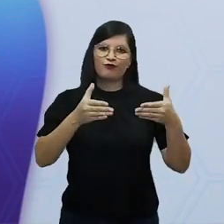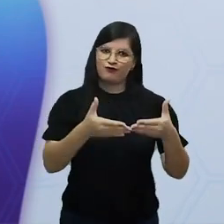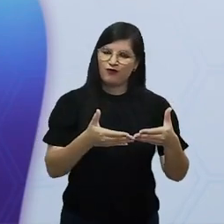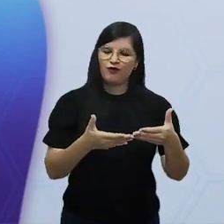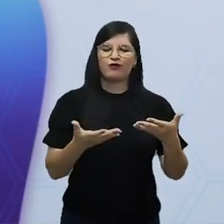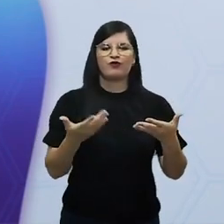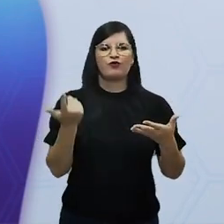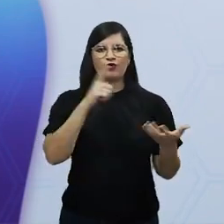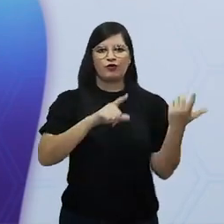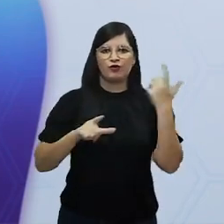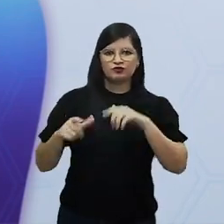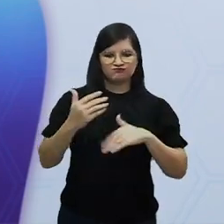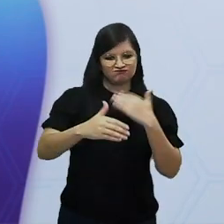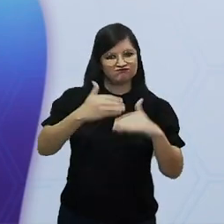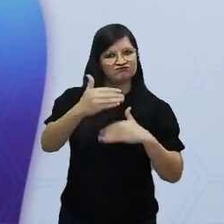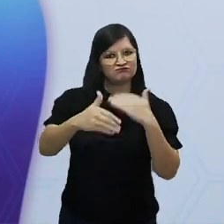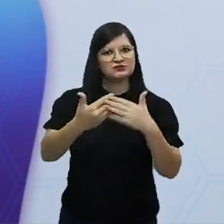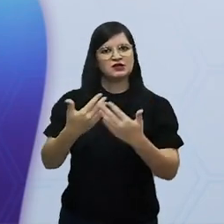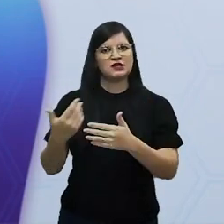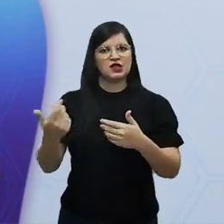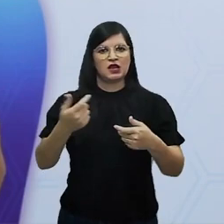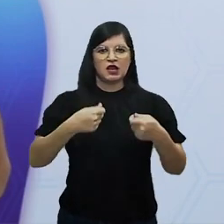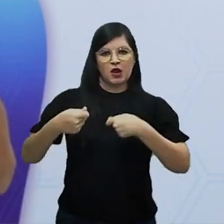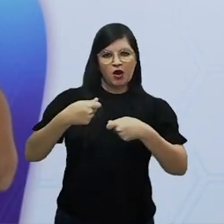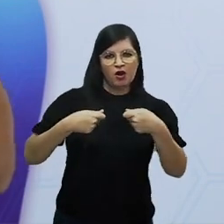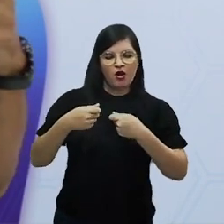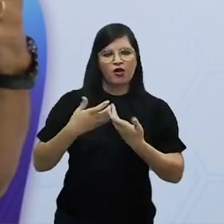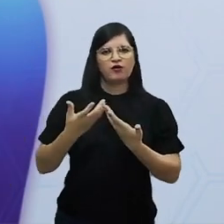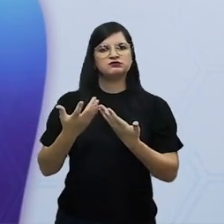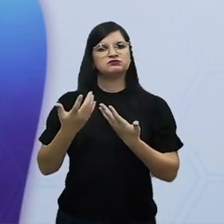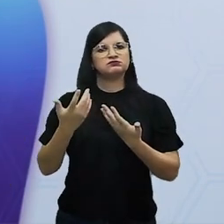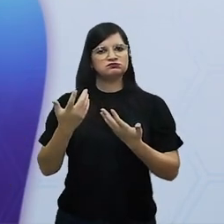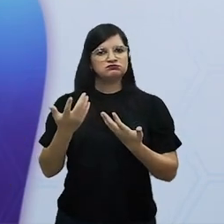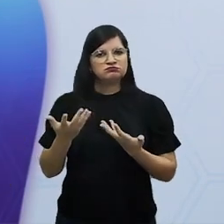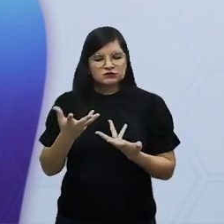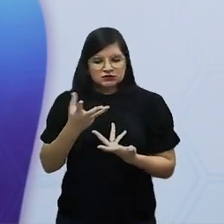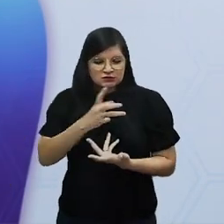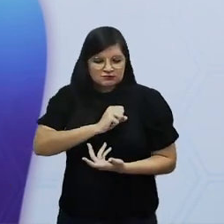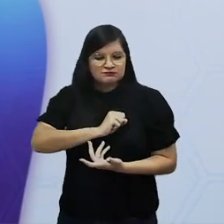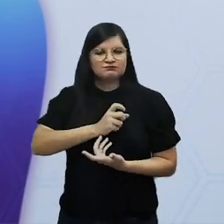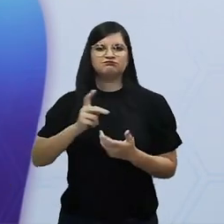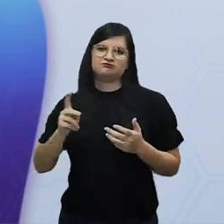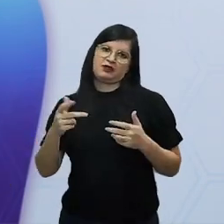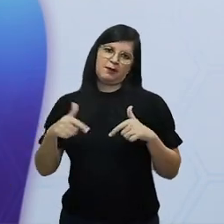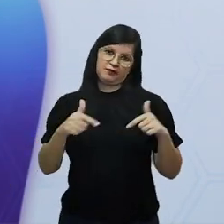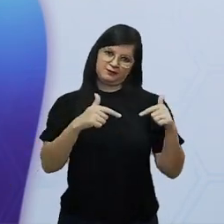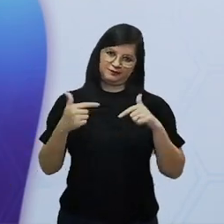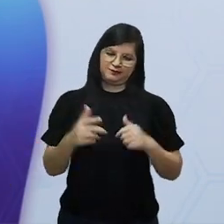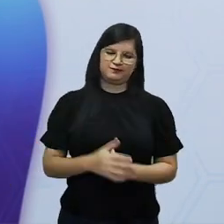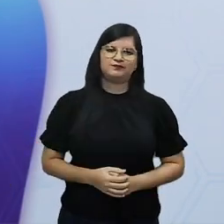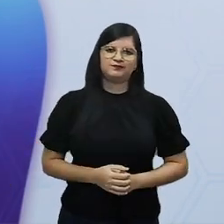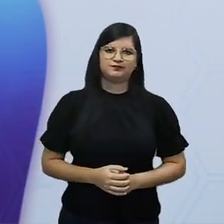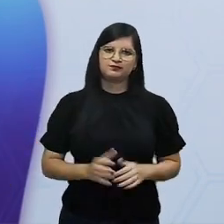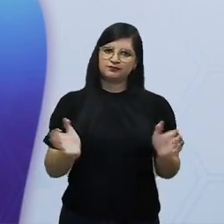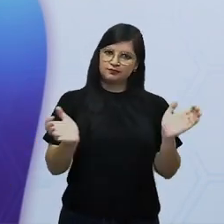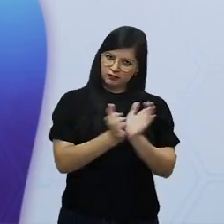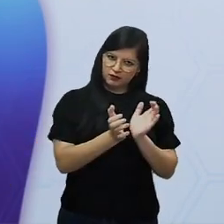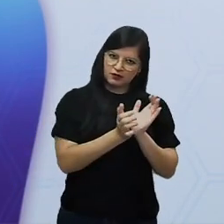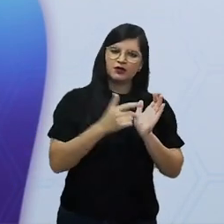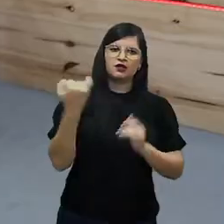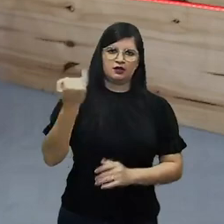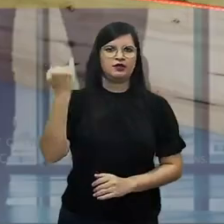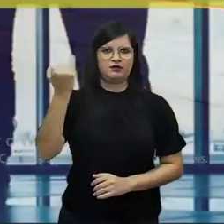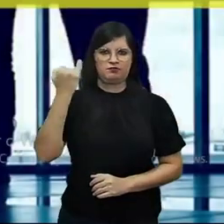conseguem desenvolver um negócio ou trazer muito mais paixão para ele. Então, num time também é uma coisa muito